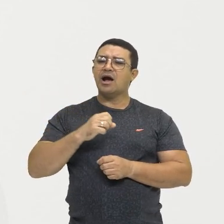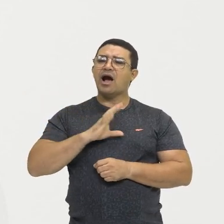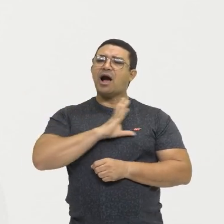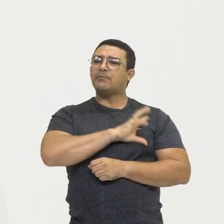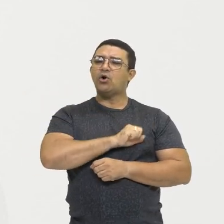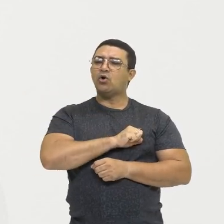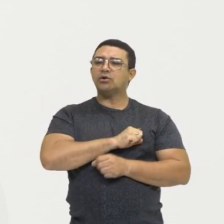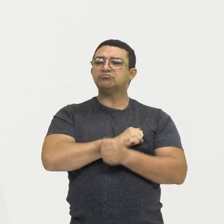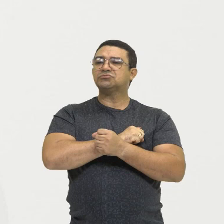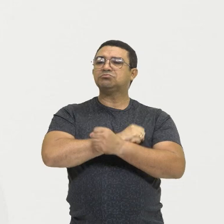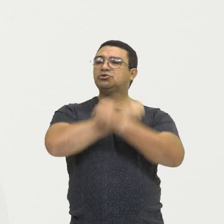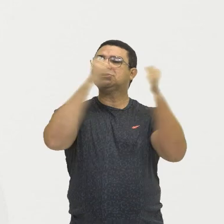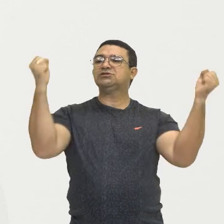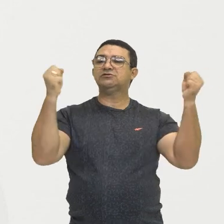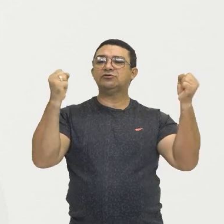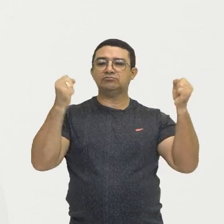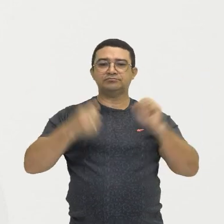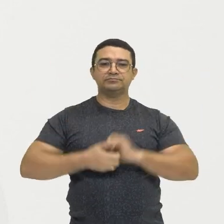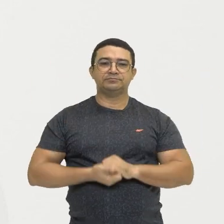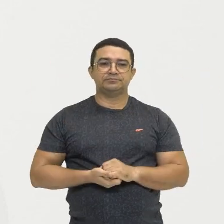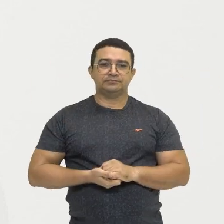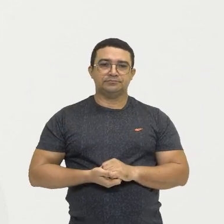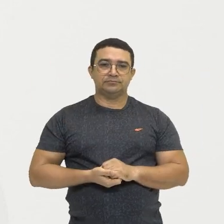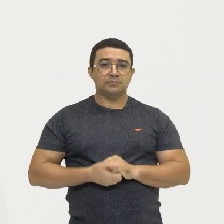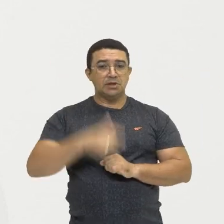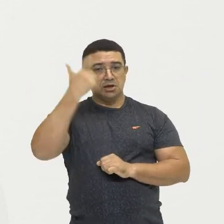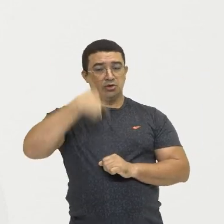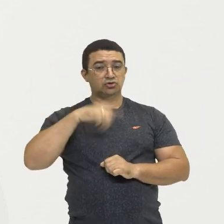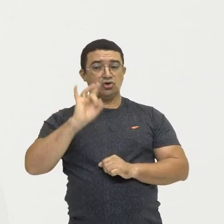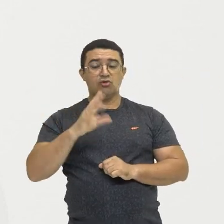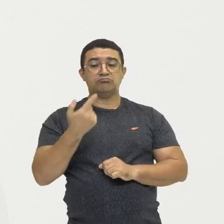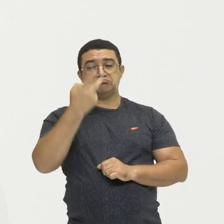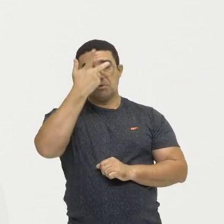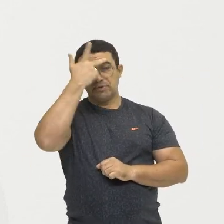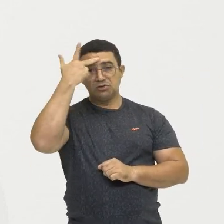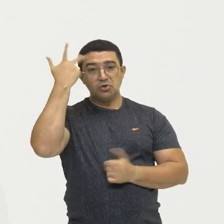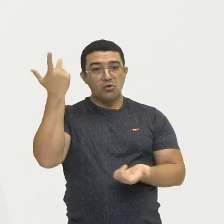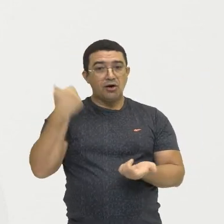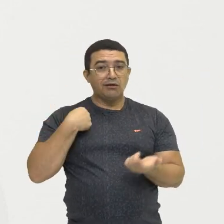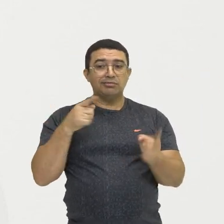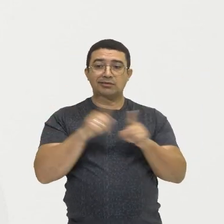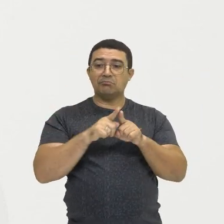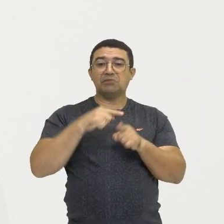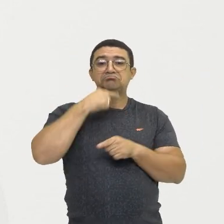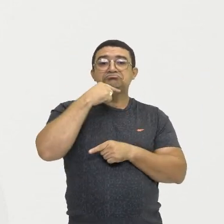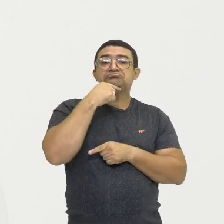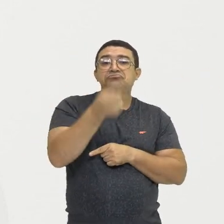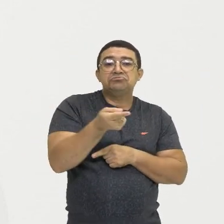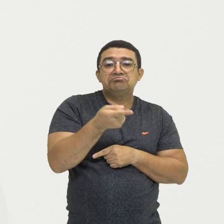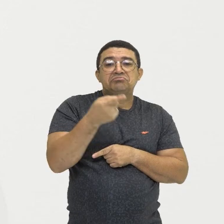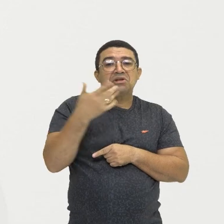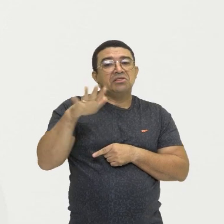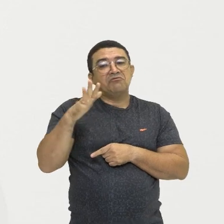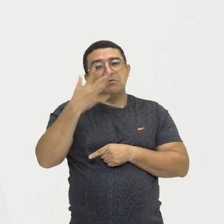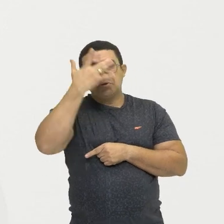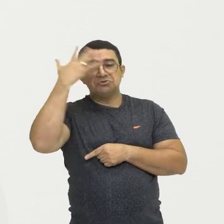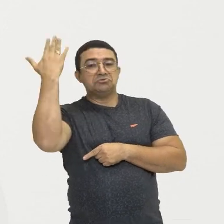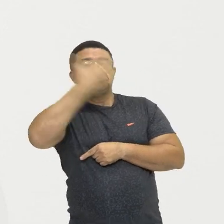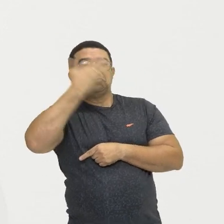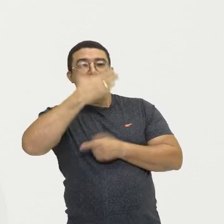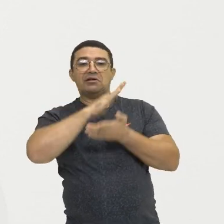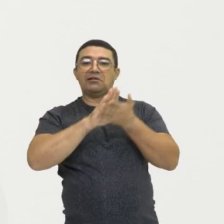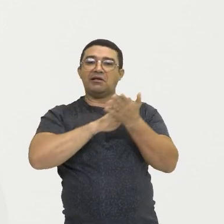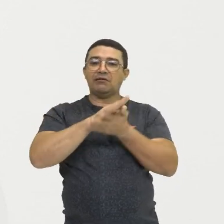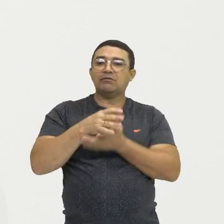inatingível. Eu leio rapidamente. Eu sou apenas alguém, ou até mesmo ninguém, talvez alguém invisível que